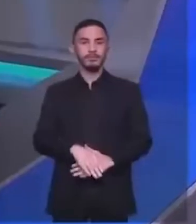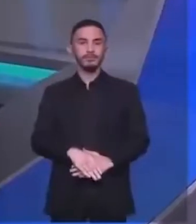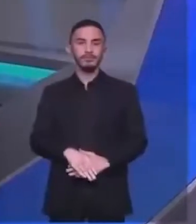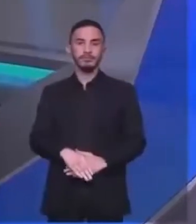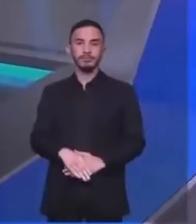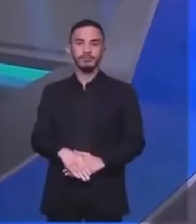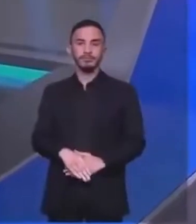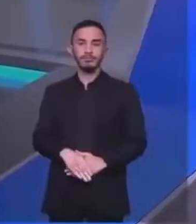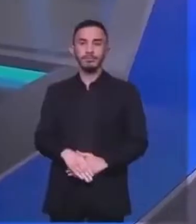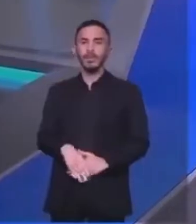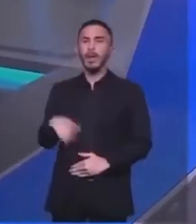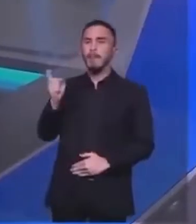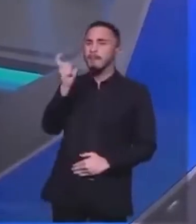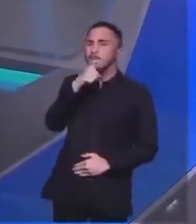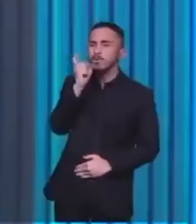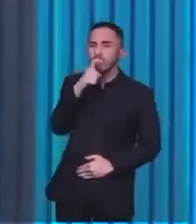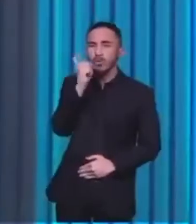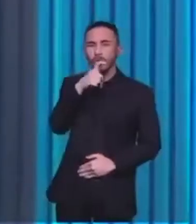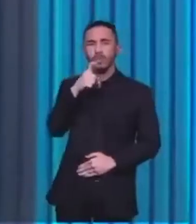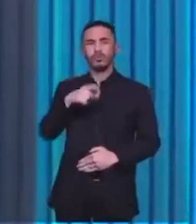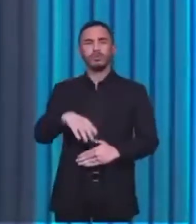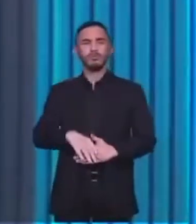descaradamente. Mentiroso,